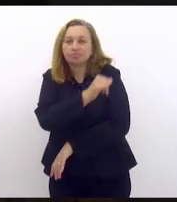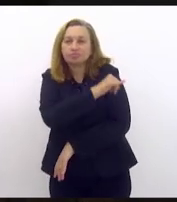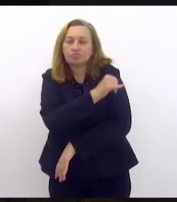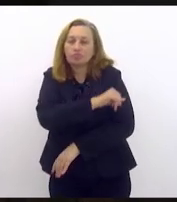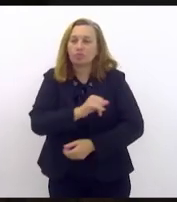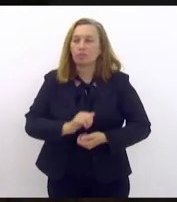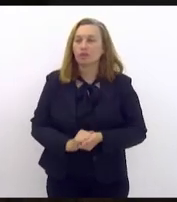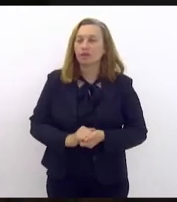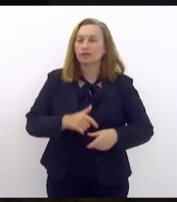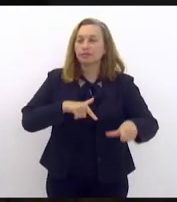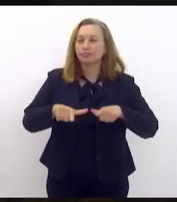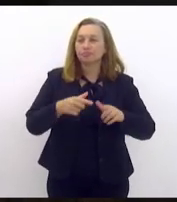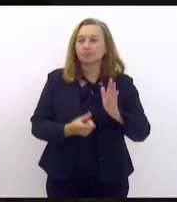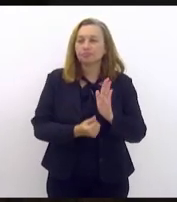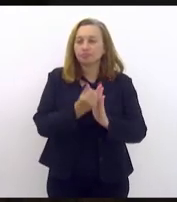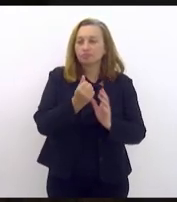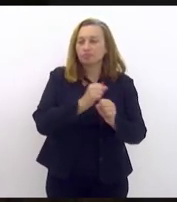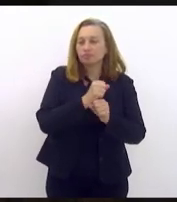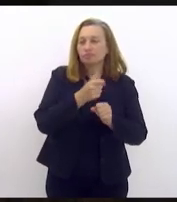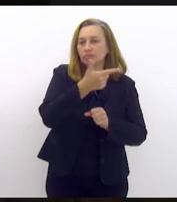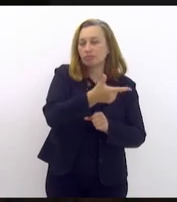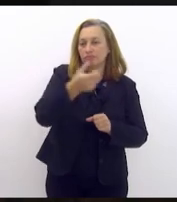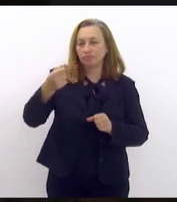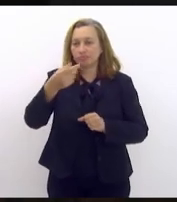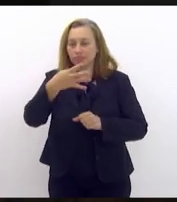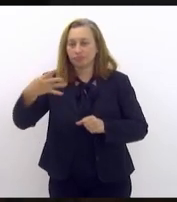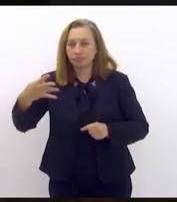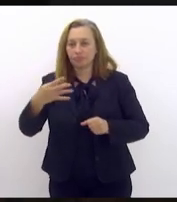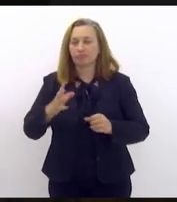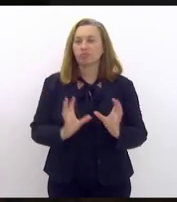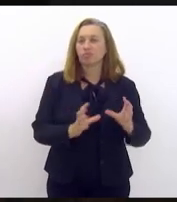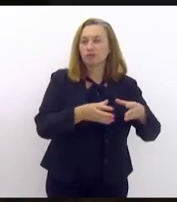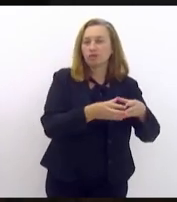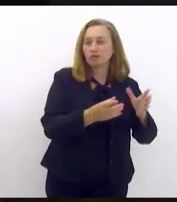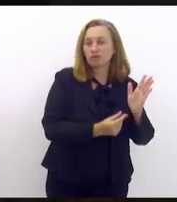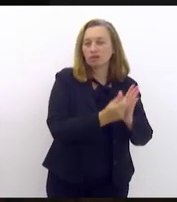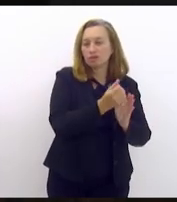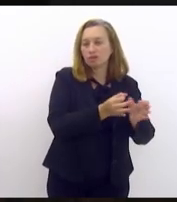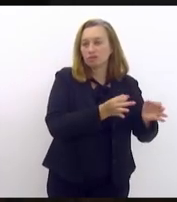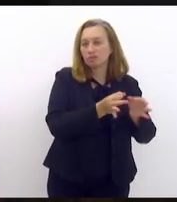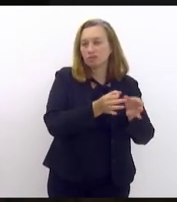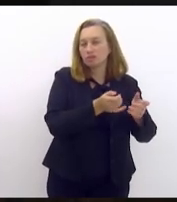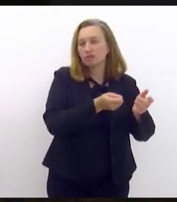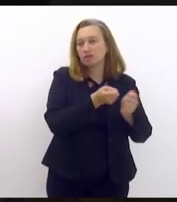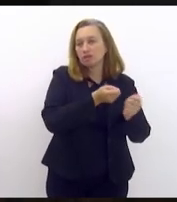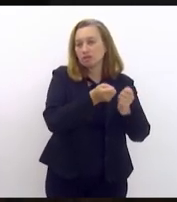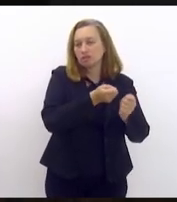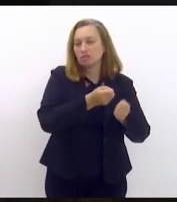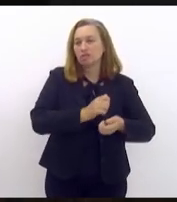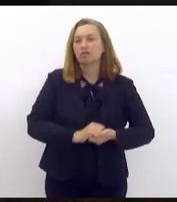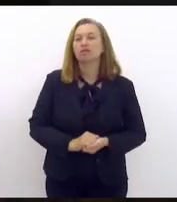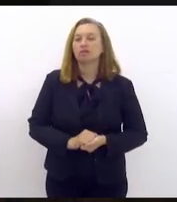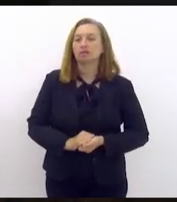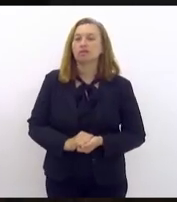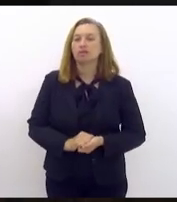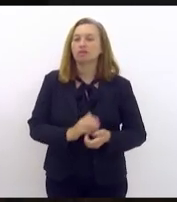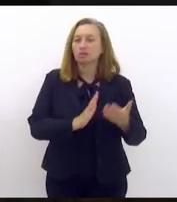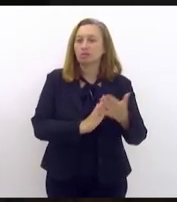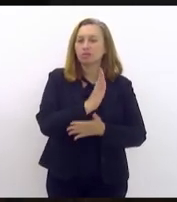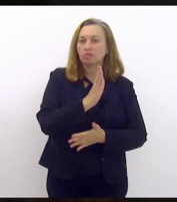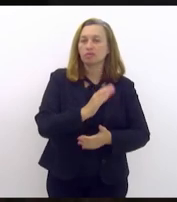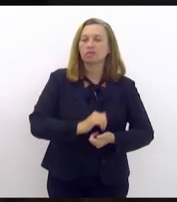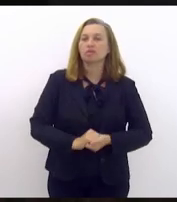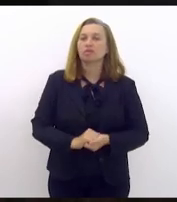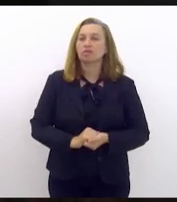exercício financeiro 2024. Parecer das Comissões de Orçamento, Finanças e Fiscalização Financeira e Controles favorável,